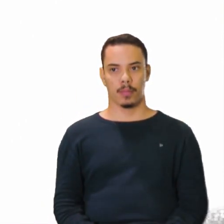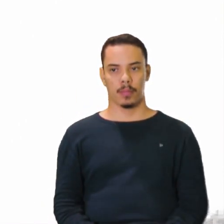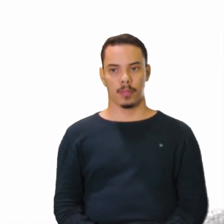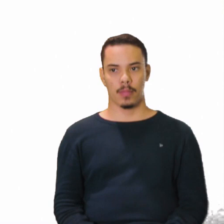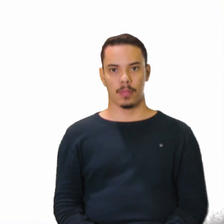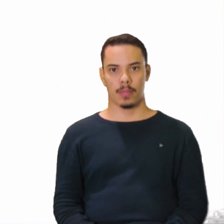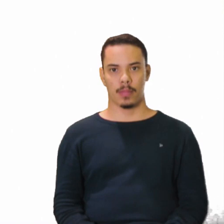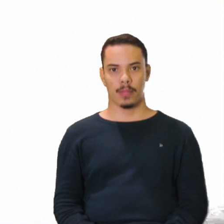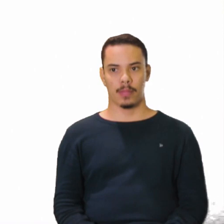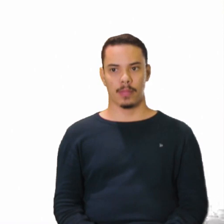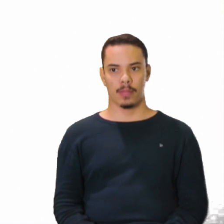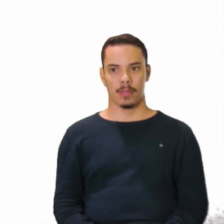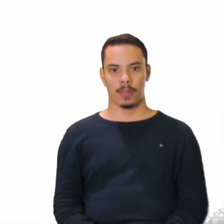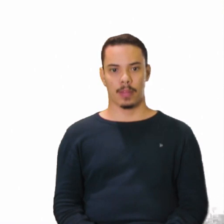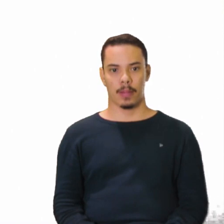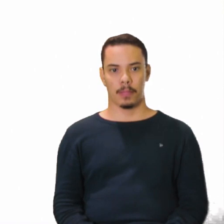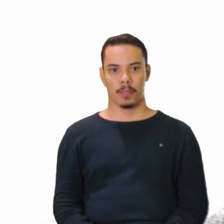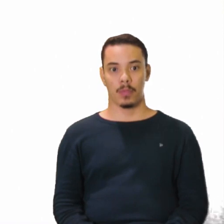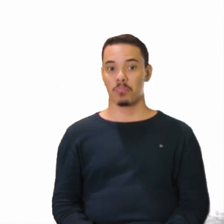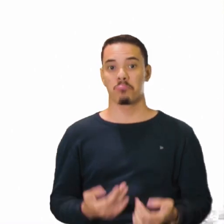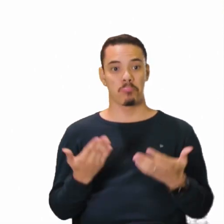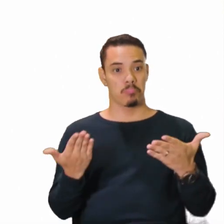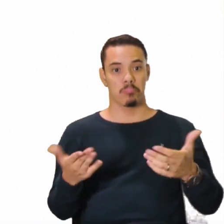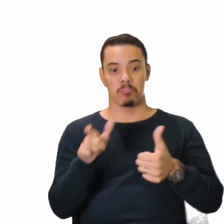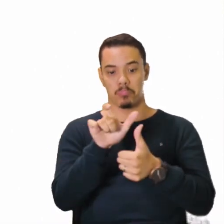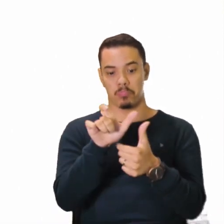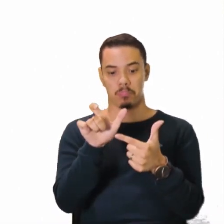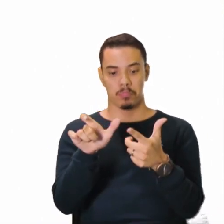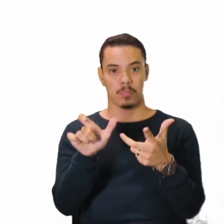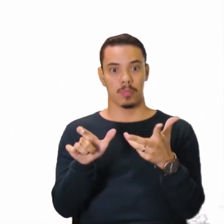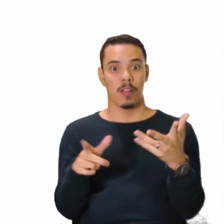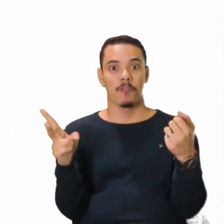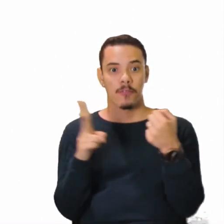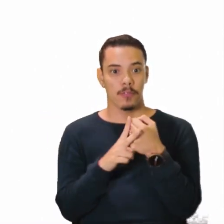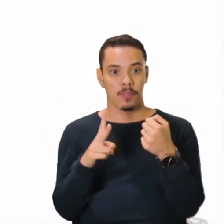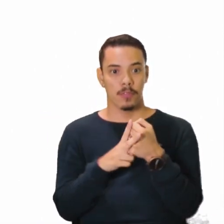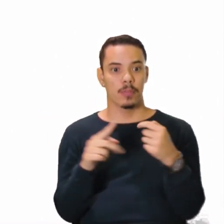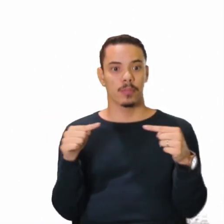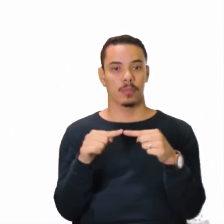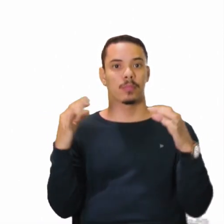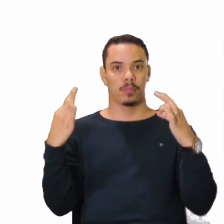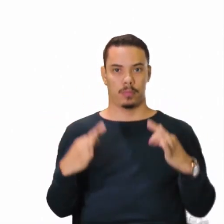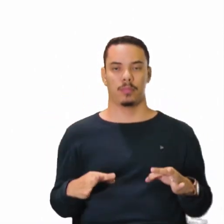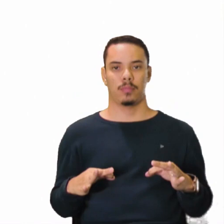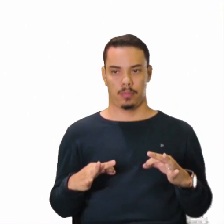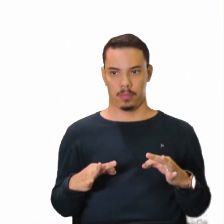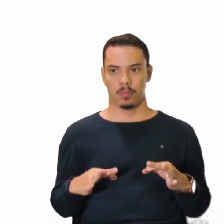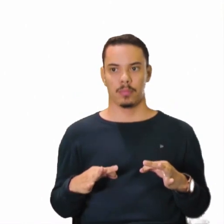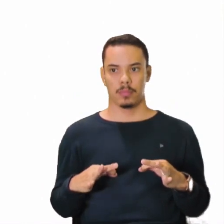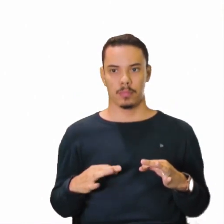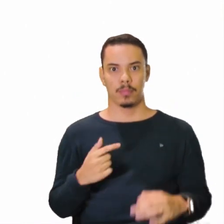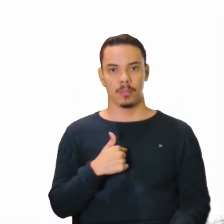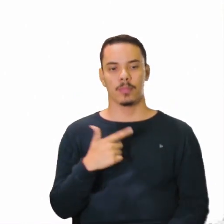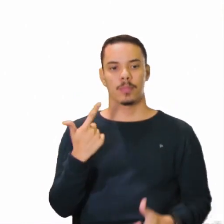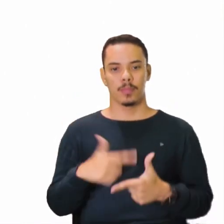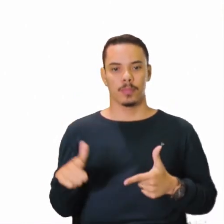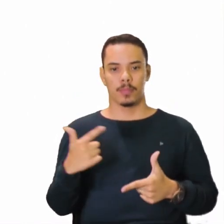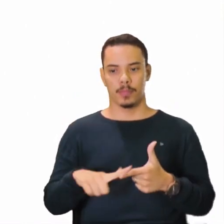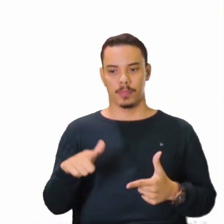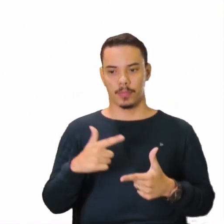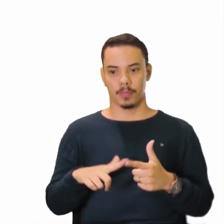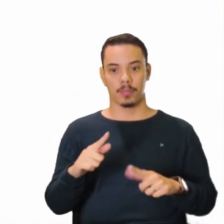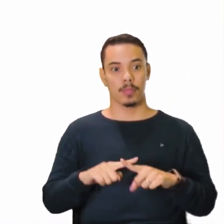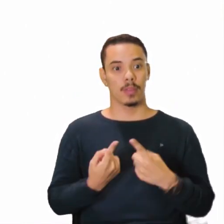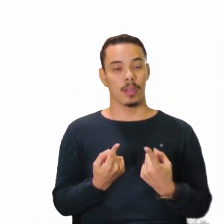negros da África. Pela fé, a professora B, C, quase D. não consegue ler. Amado, tô com problema sério aqui.